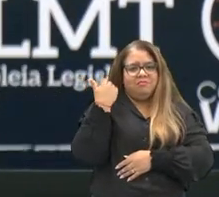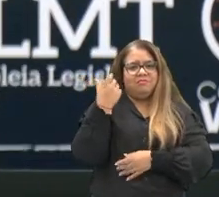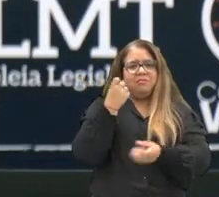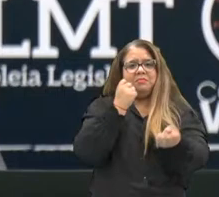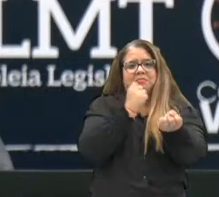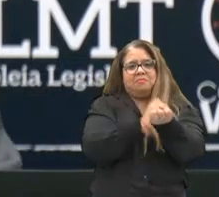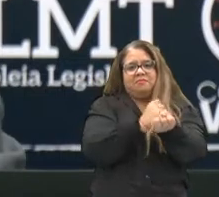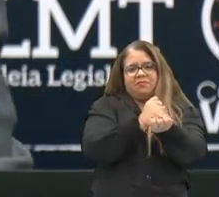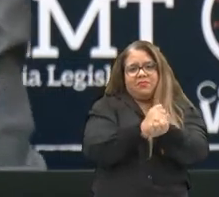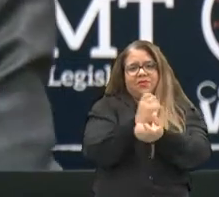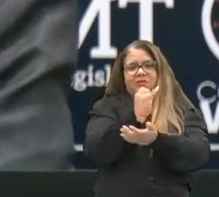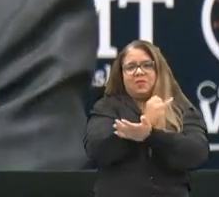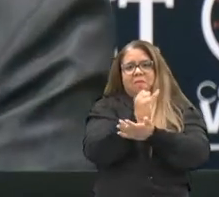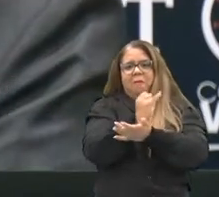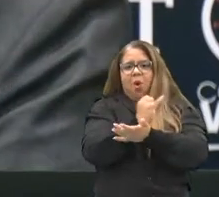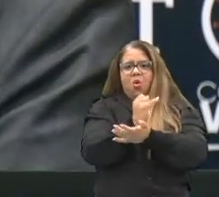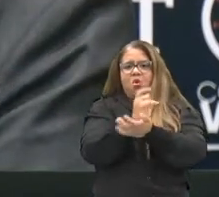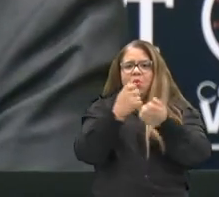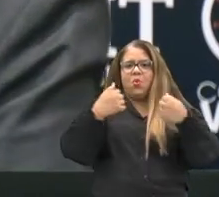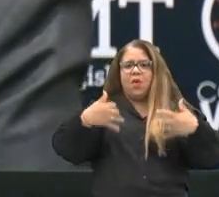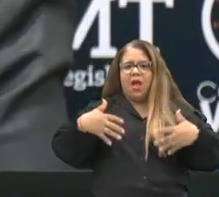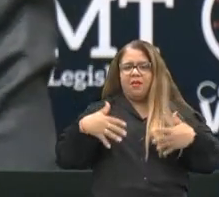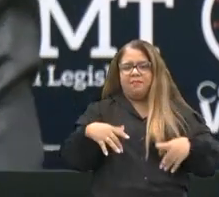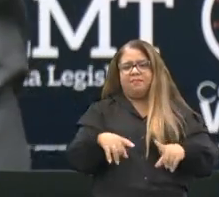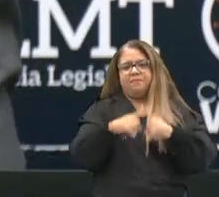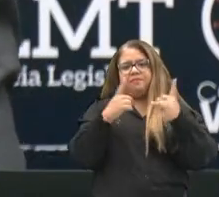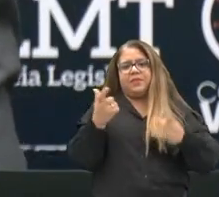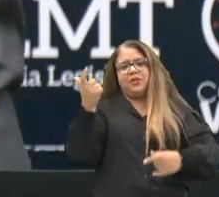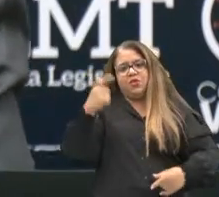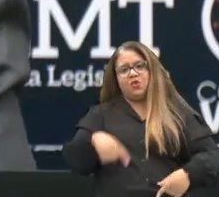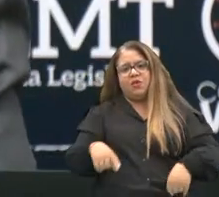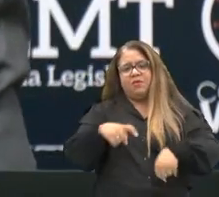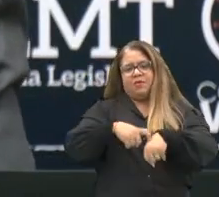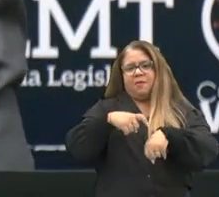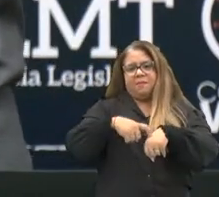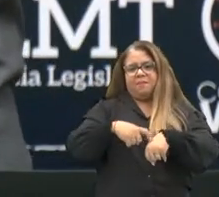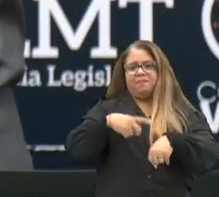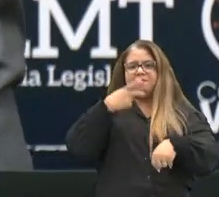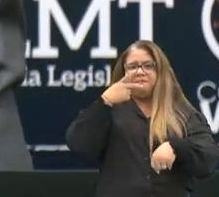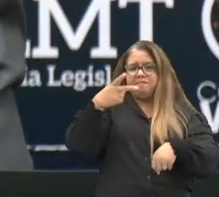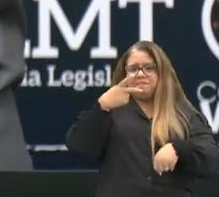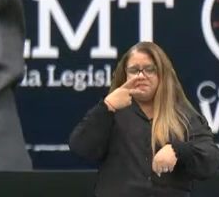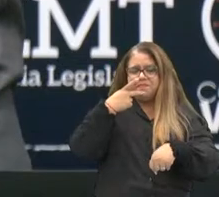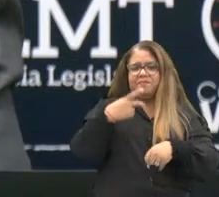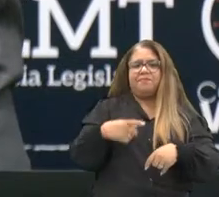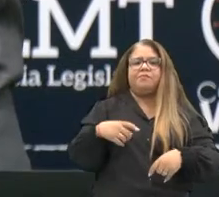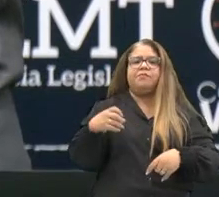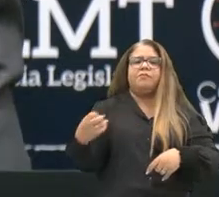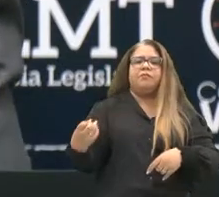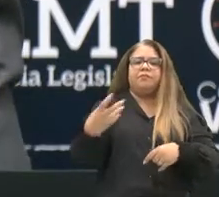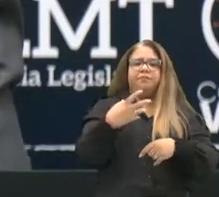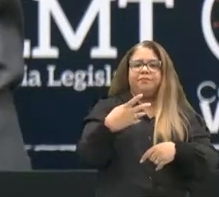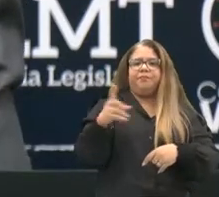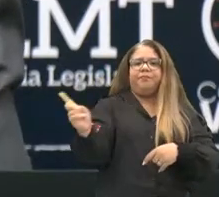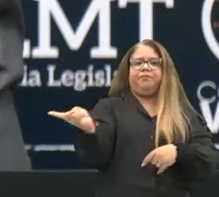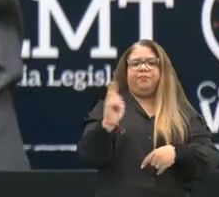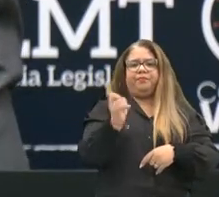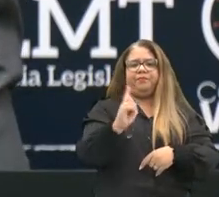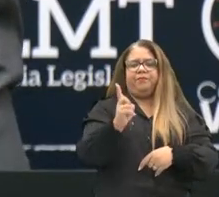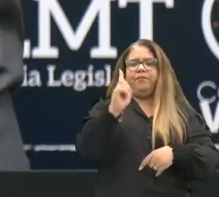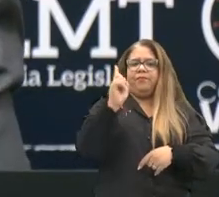Mais um momento, minhas senhoras e meus senhores. Não é para falar de reformas, e sim para